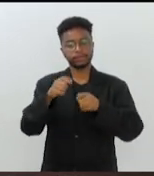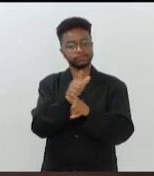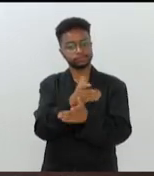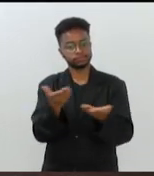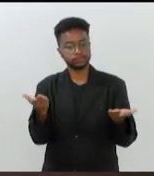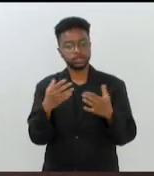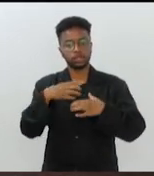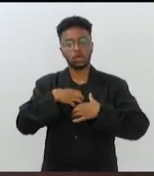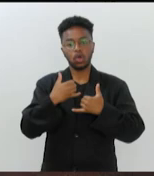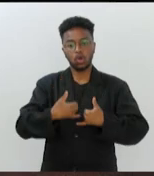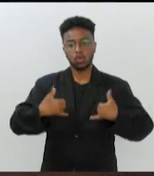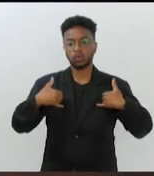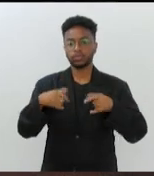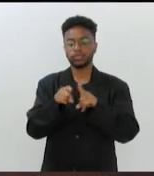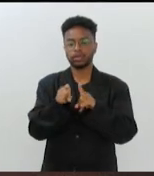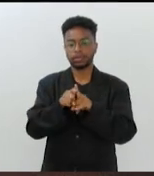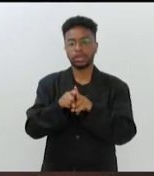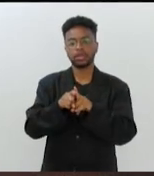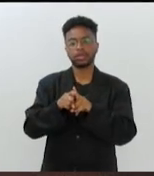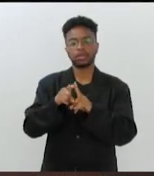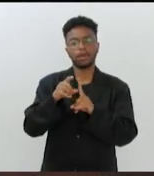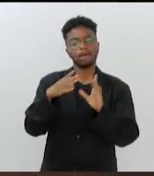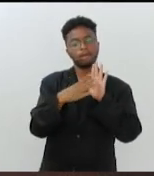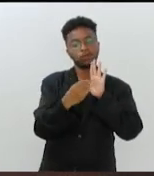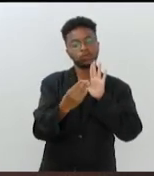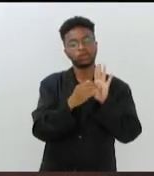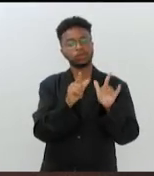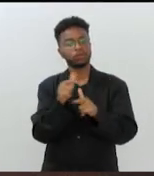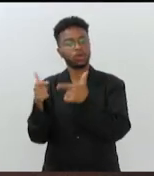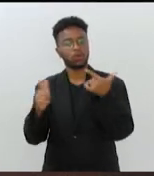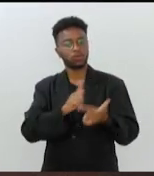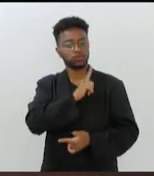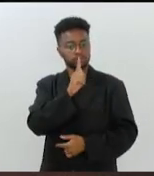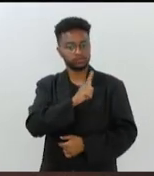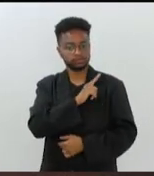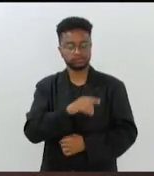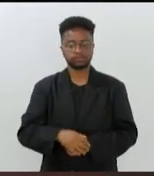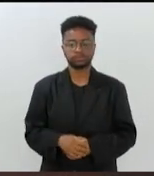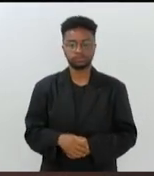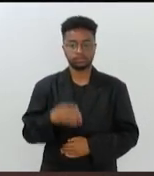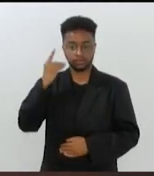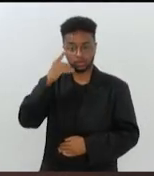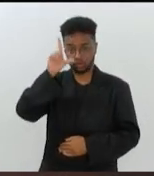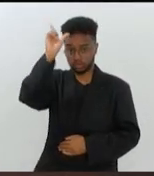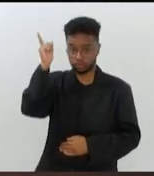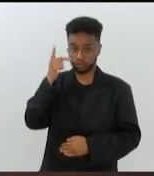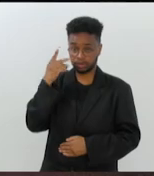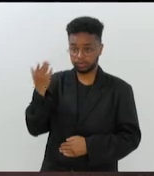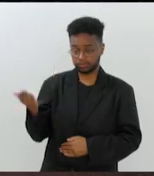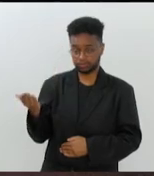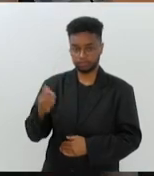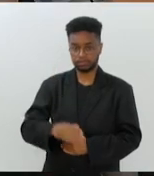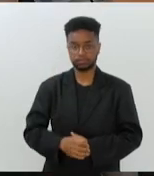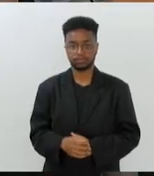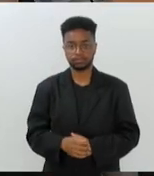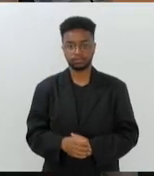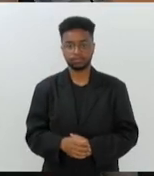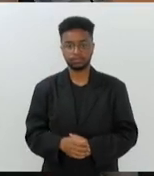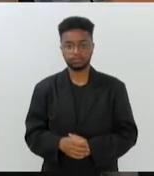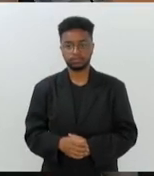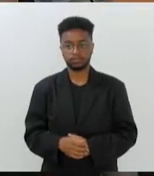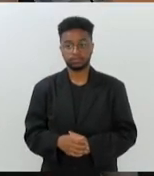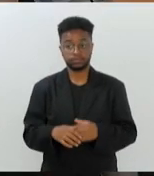de inspiração para outras gestões públicas. Deputado Luiz Paulo, uma parte. Por favor, senhor deputado. De um,